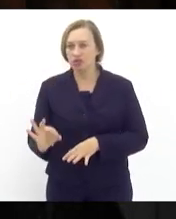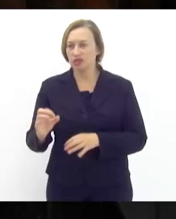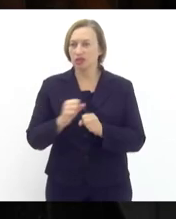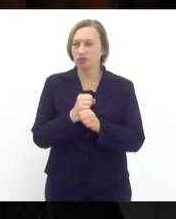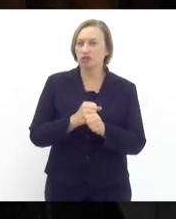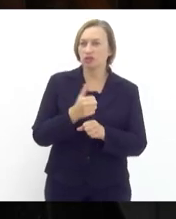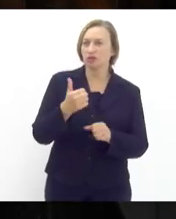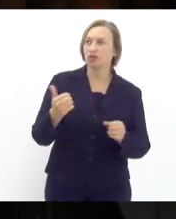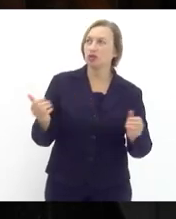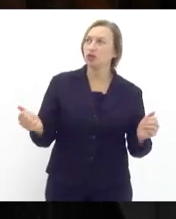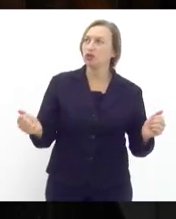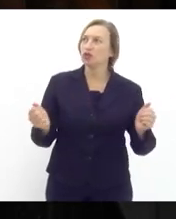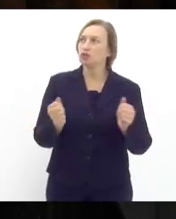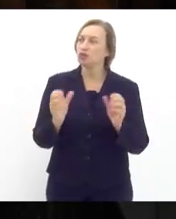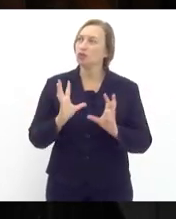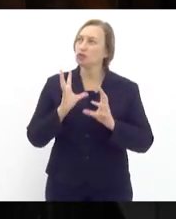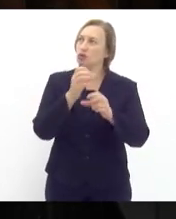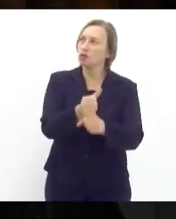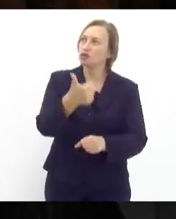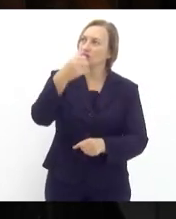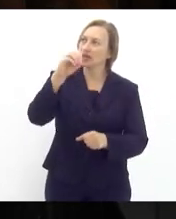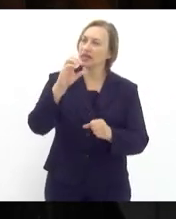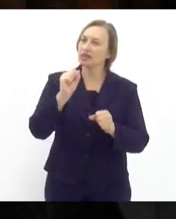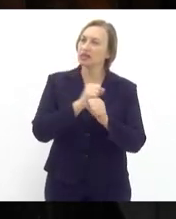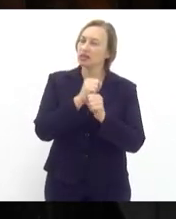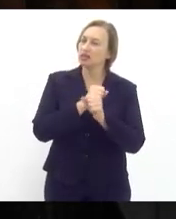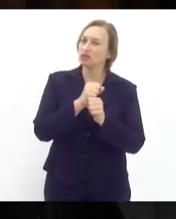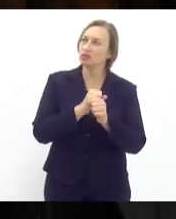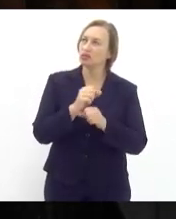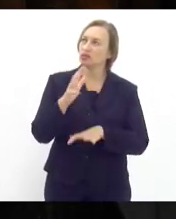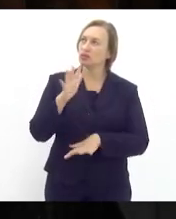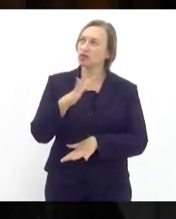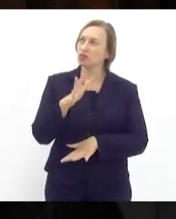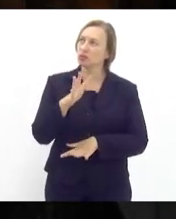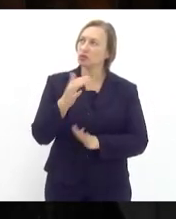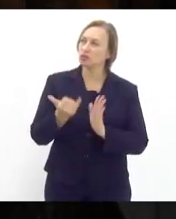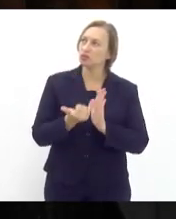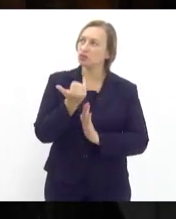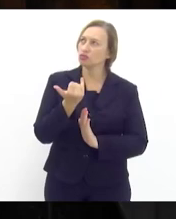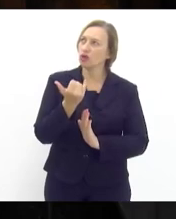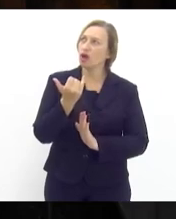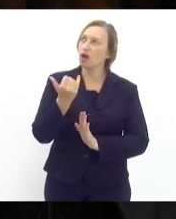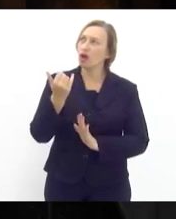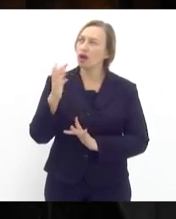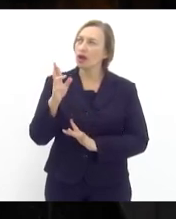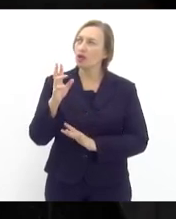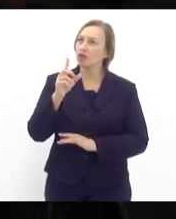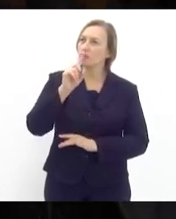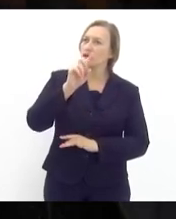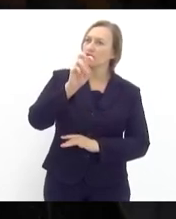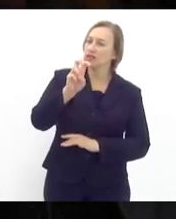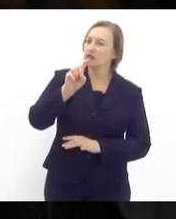10 anos teremos um juro médio real de